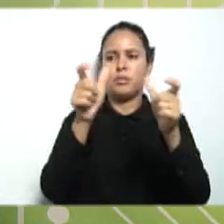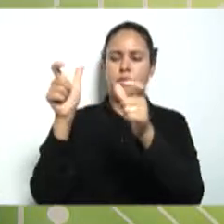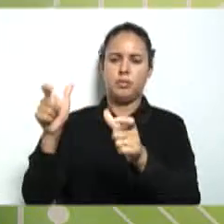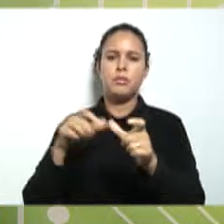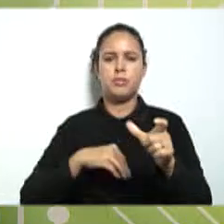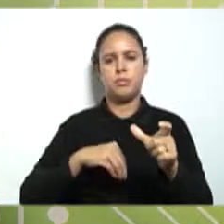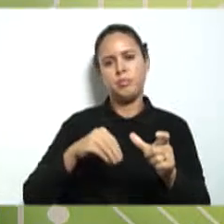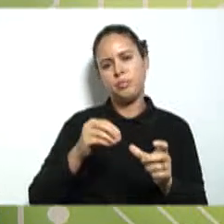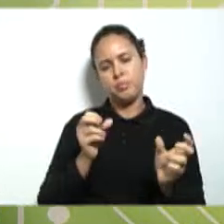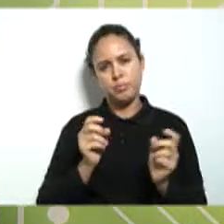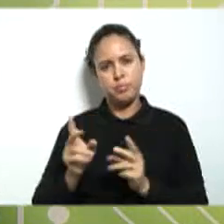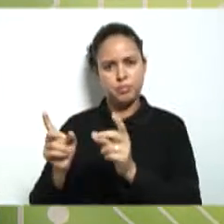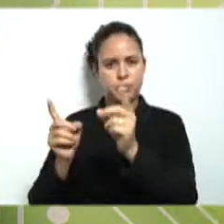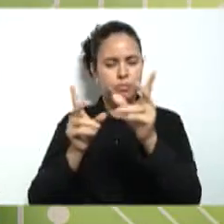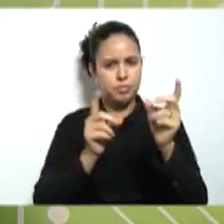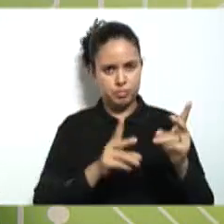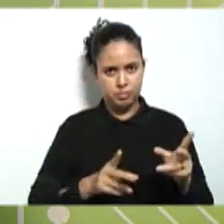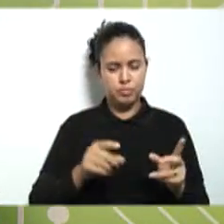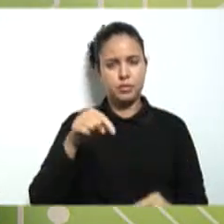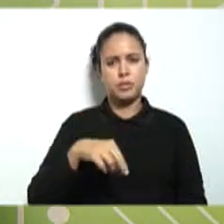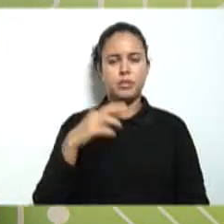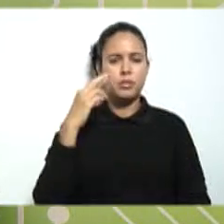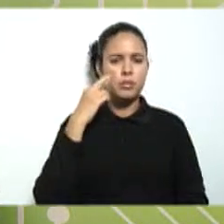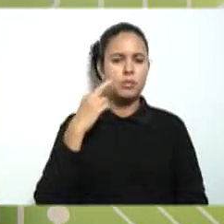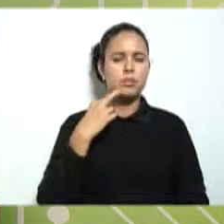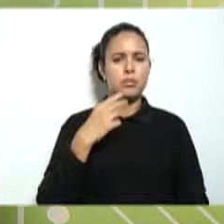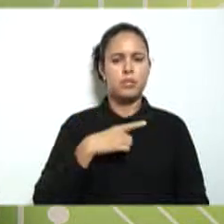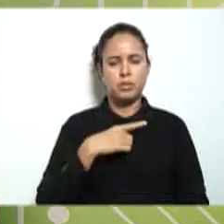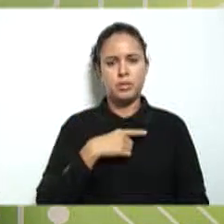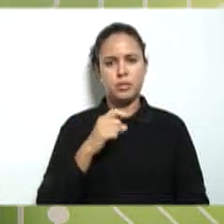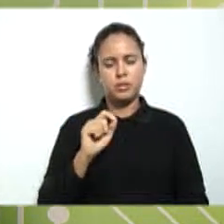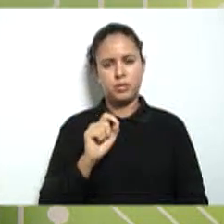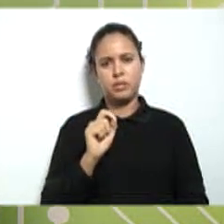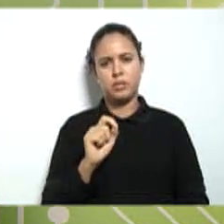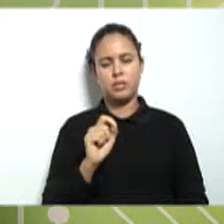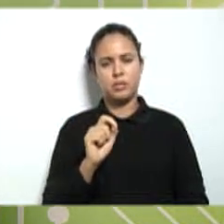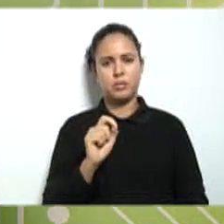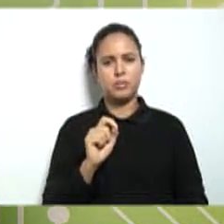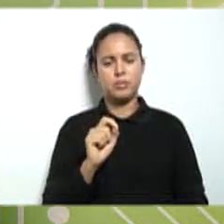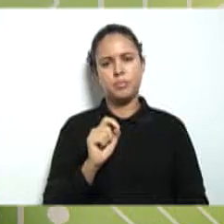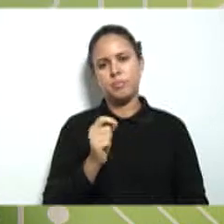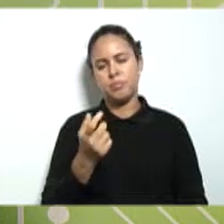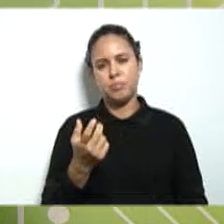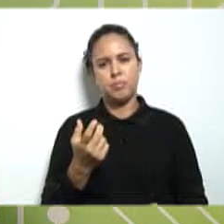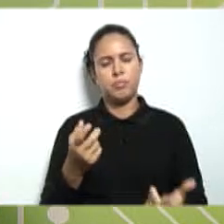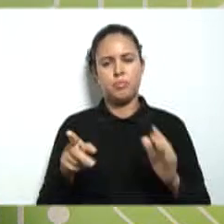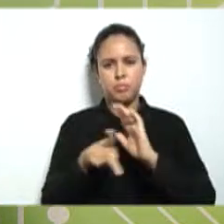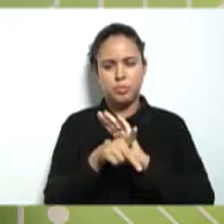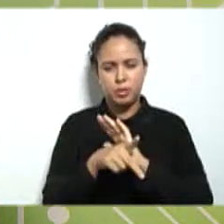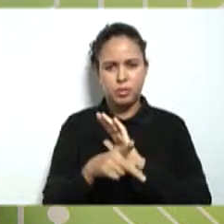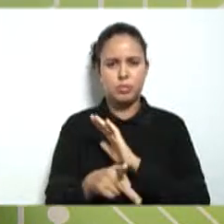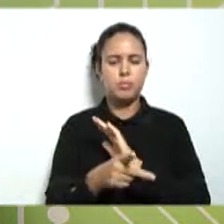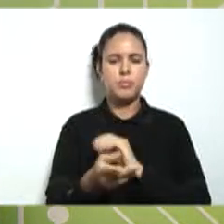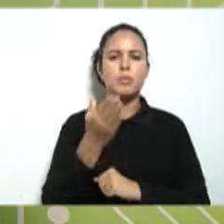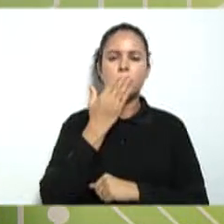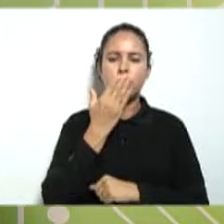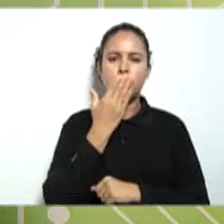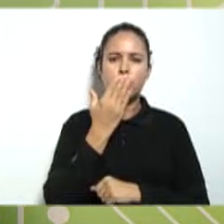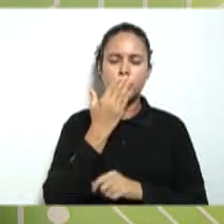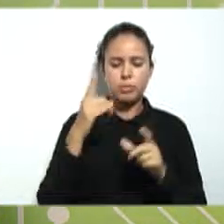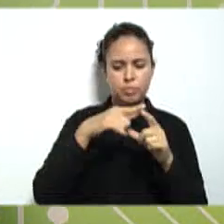trabalho seja mais valorizado. Aqui em Rondônia, muita gente eu já vi fazendo aqueles cocar de índio. O pessoal pega as penas e monta um